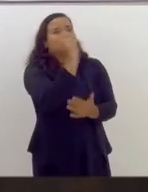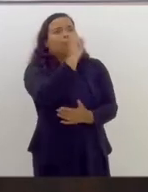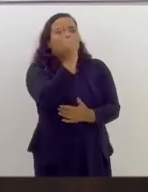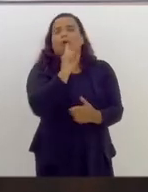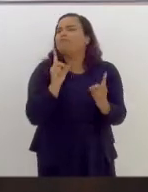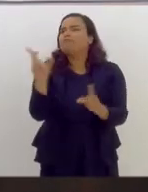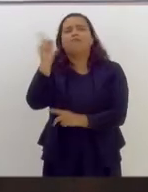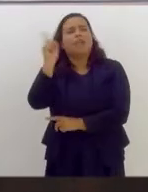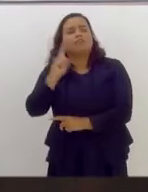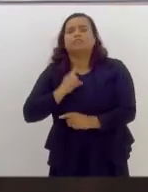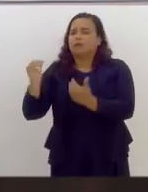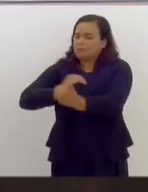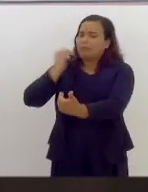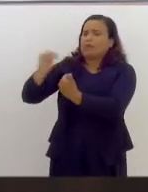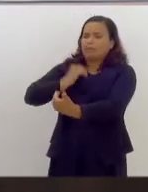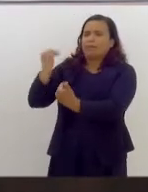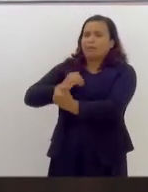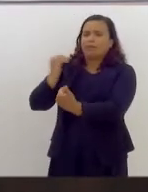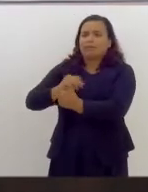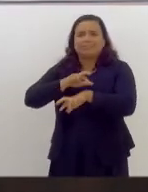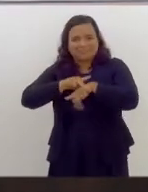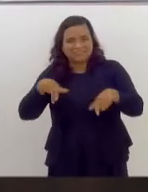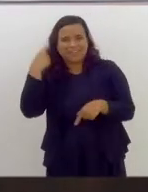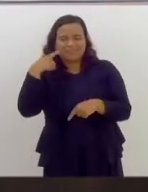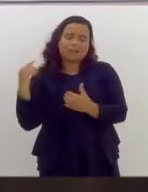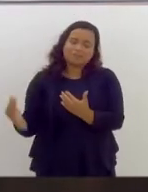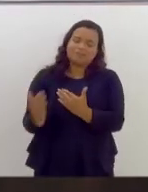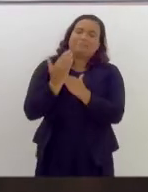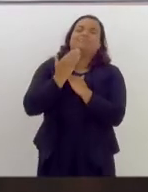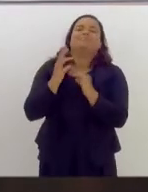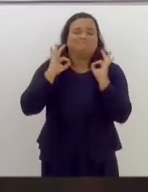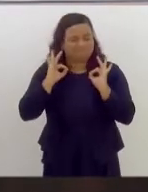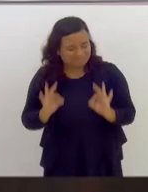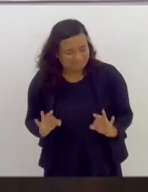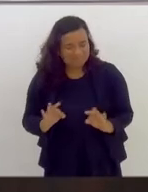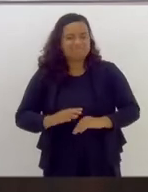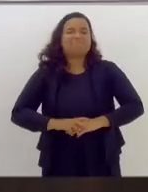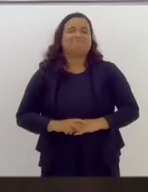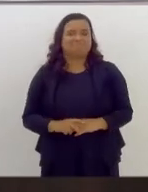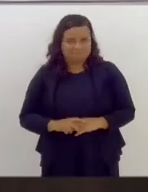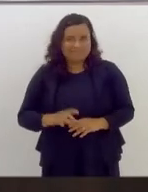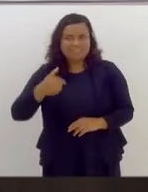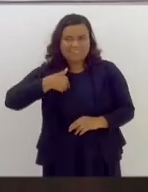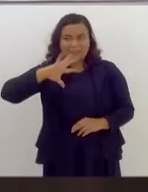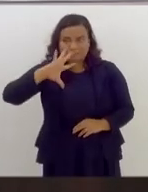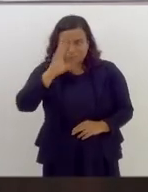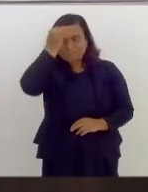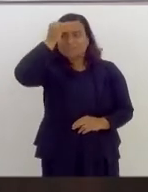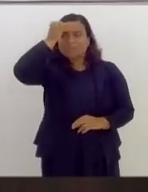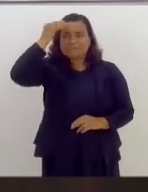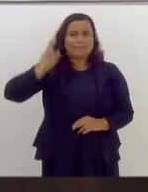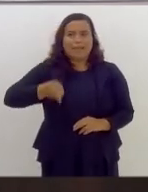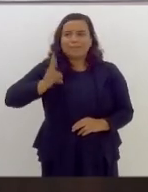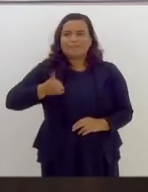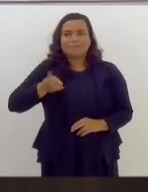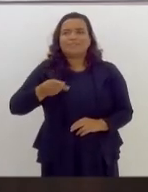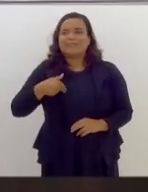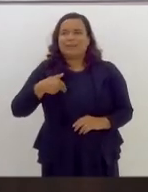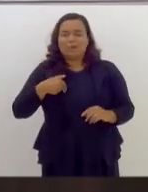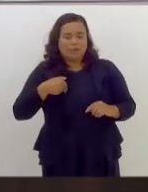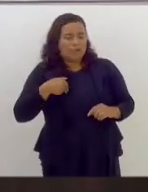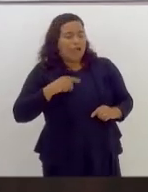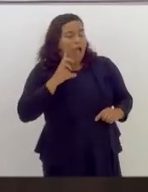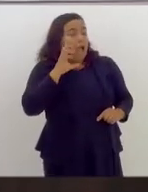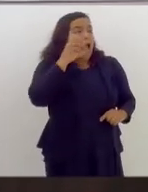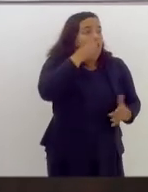não faça nada sem antes falar com o seu advogado. E você pode ter certeza que eu levo isso ao pé da letra. Não faço nada sem